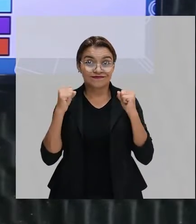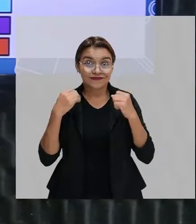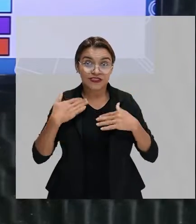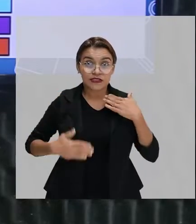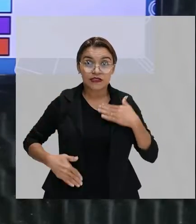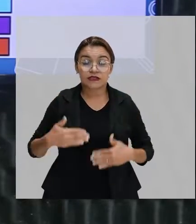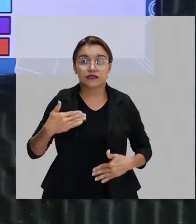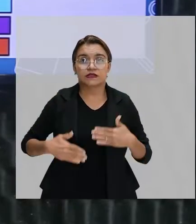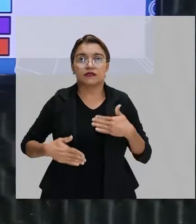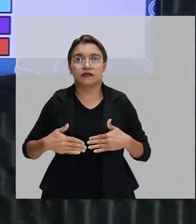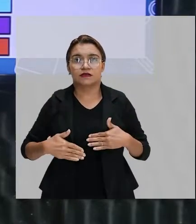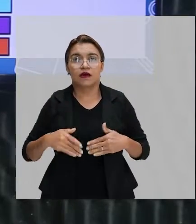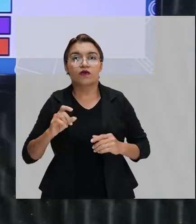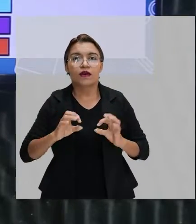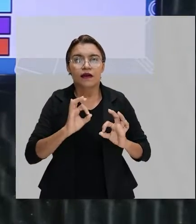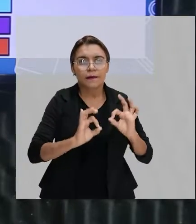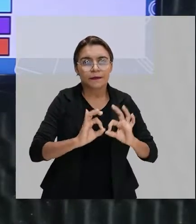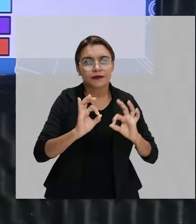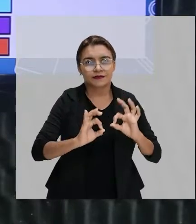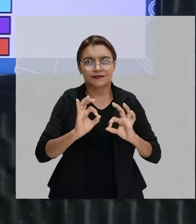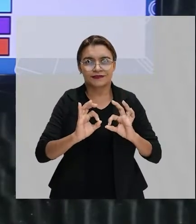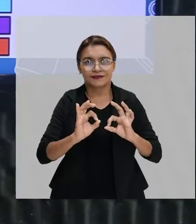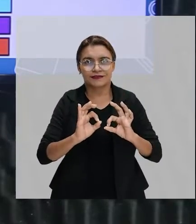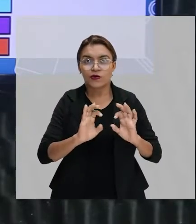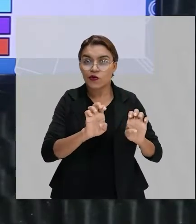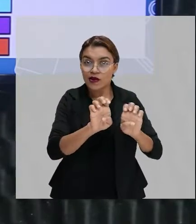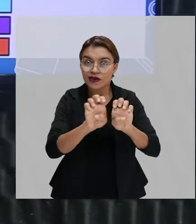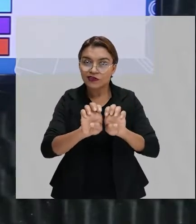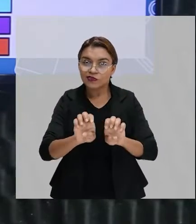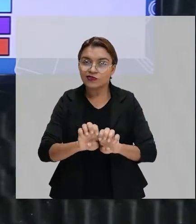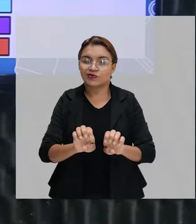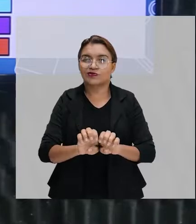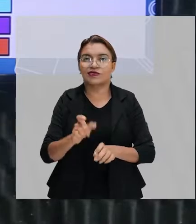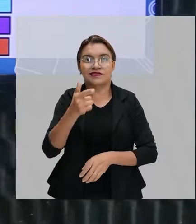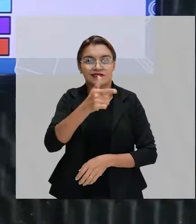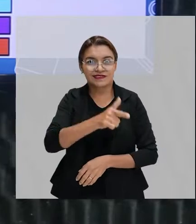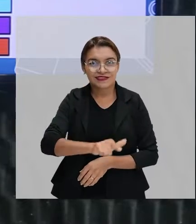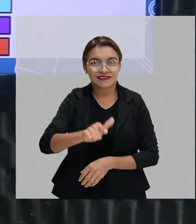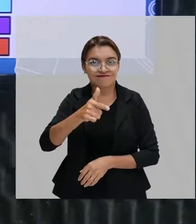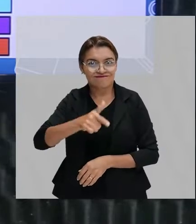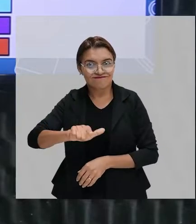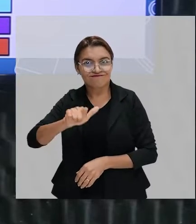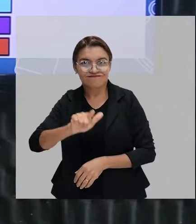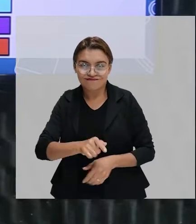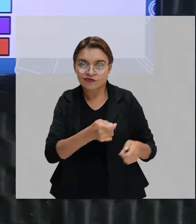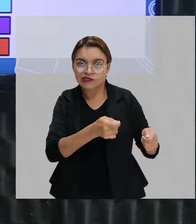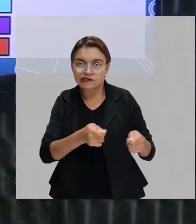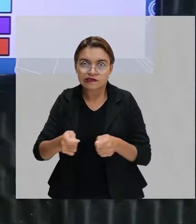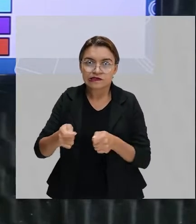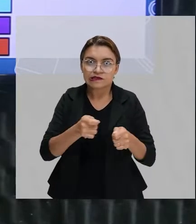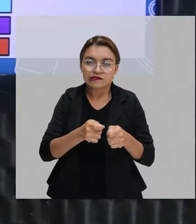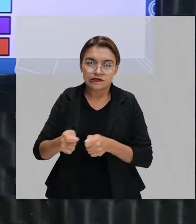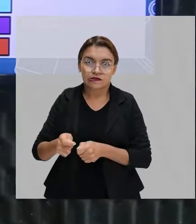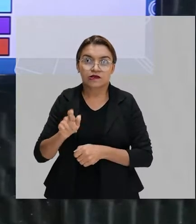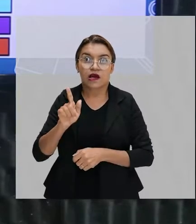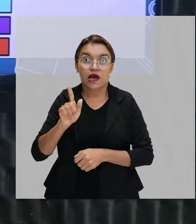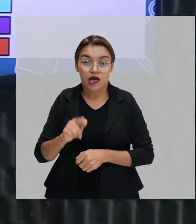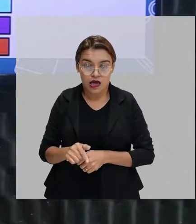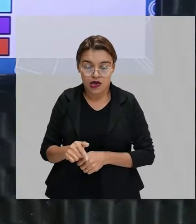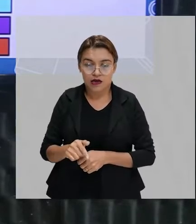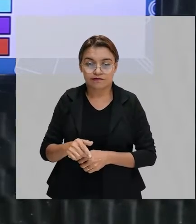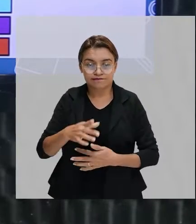planejado e estruturado e repetitivo bom então são os atributos físicos que são treináveis